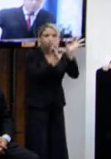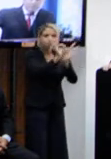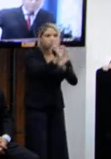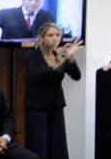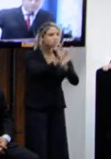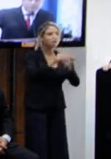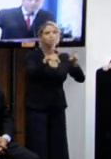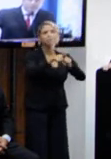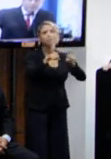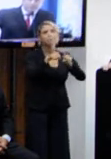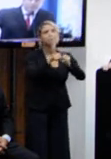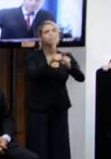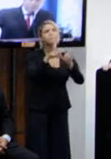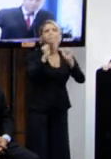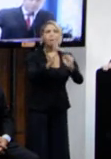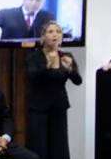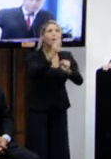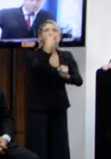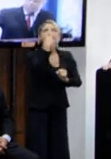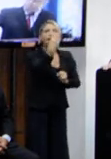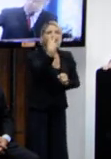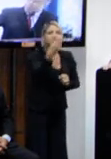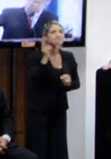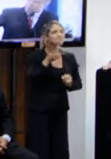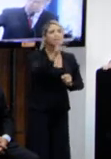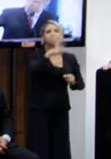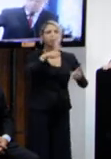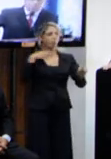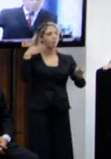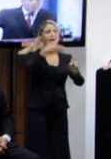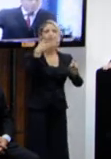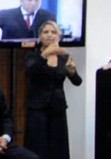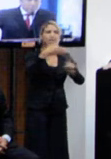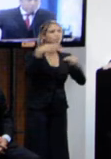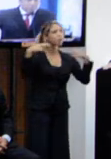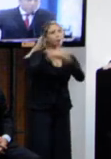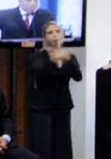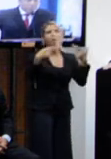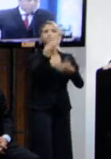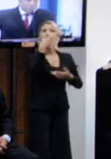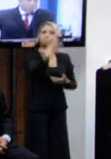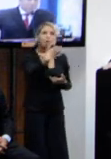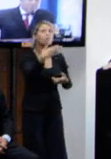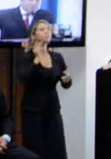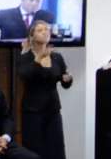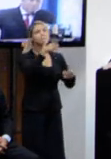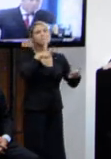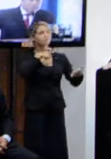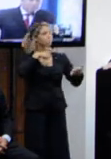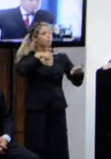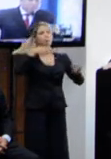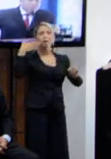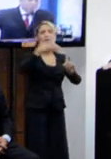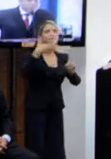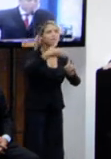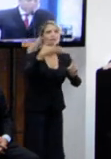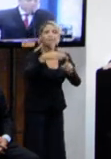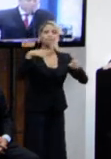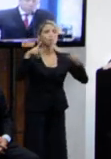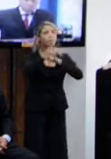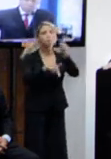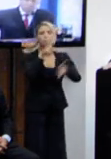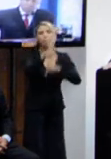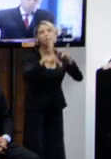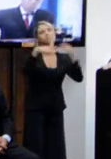seja parecida, seja visando sempre o bem comum, seja visando sempre o cidadão e uma cidade mais justa, mais próspera